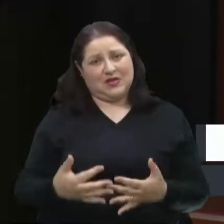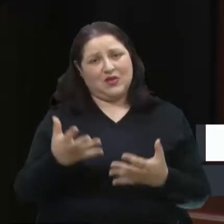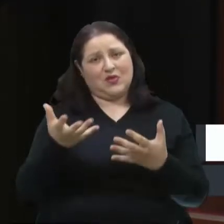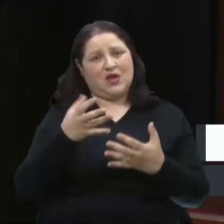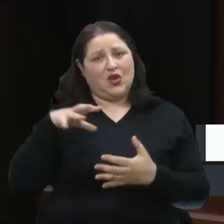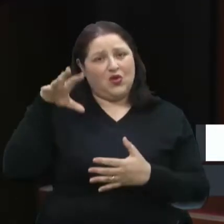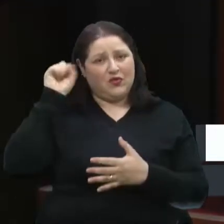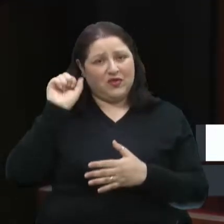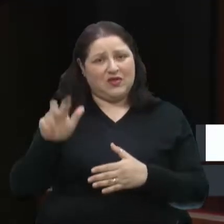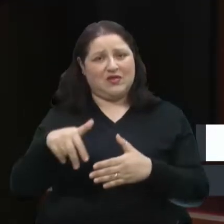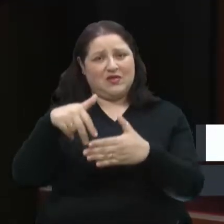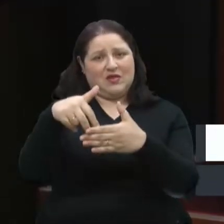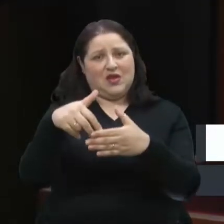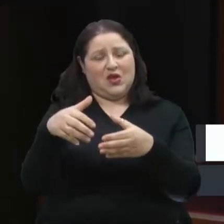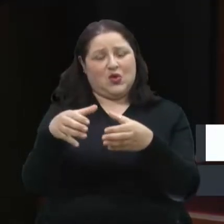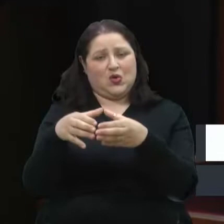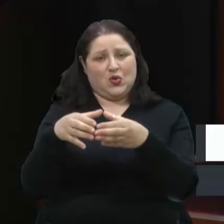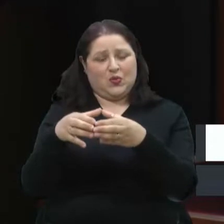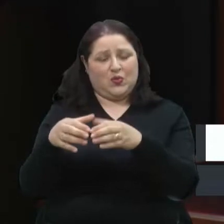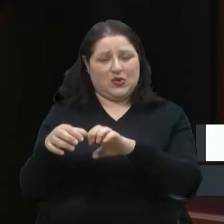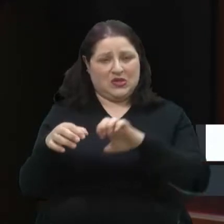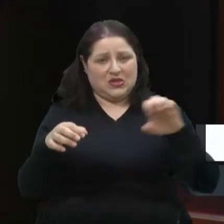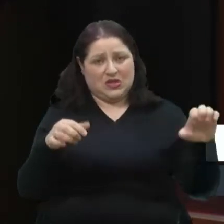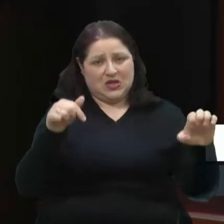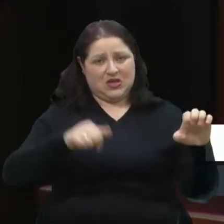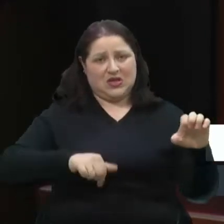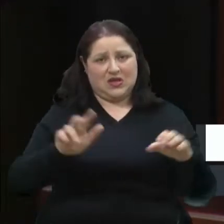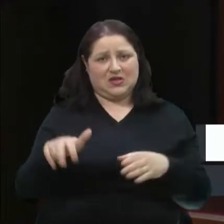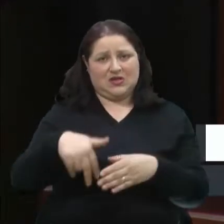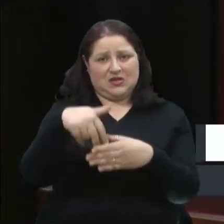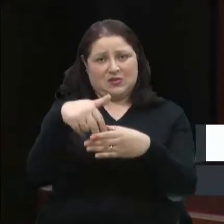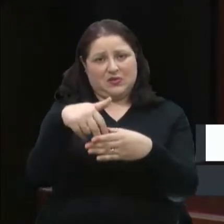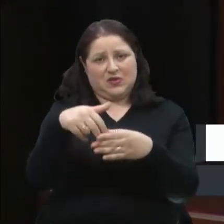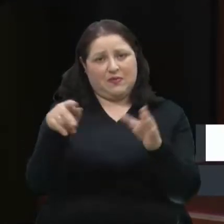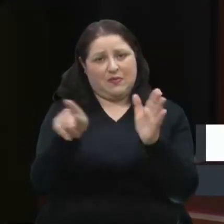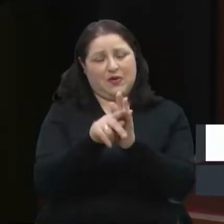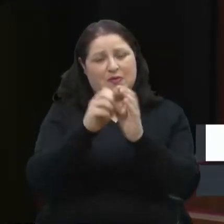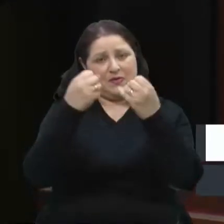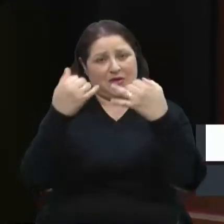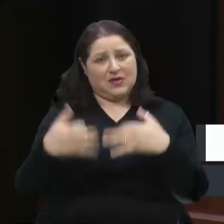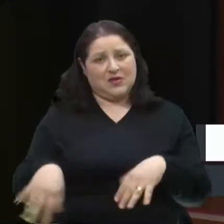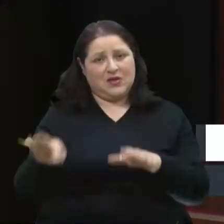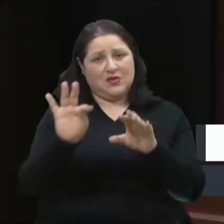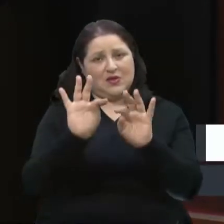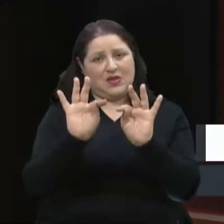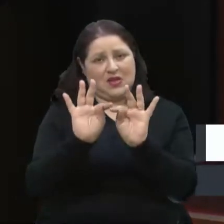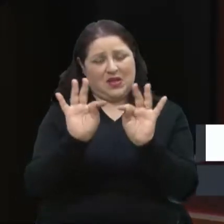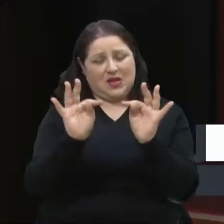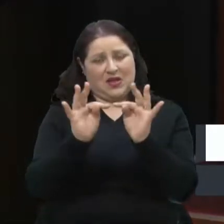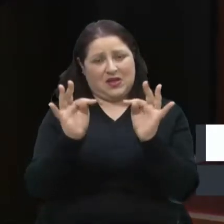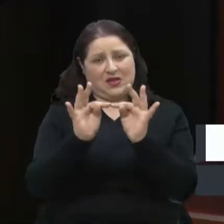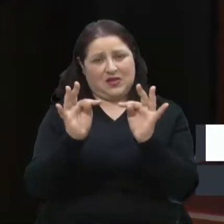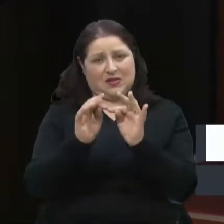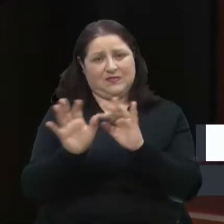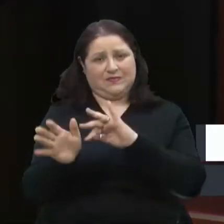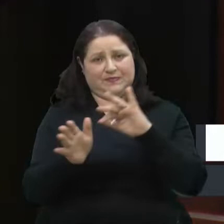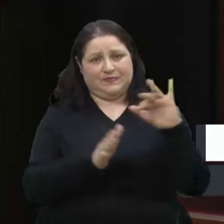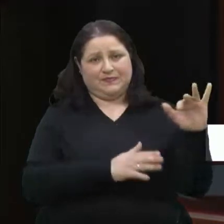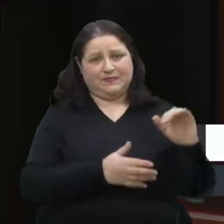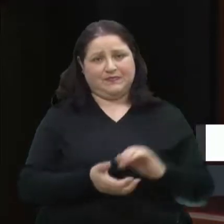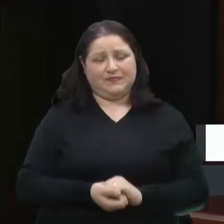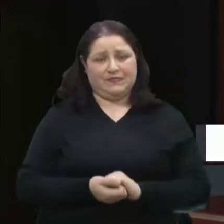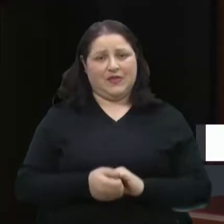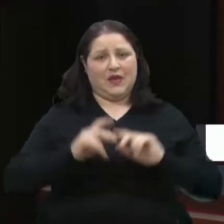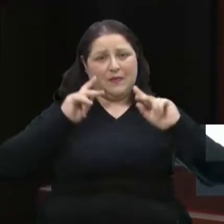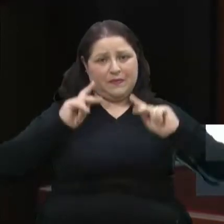nessa tribuna. É essa a explicação. Técnica. E para as pessoas aqui da nossa cidade, que